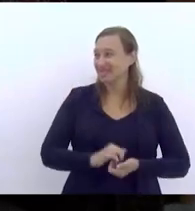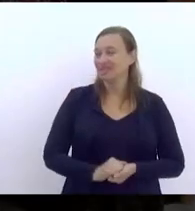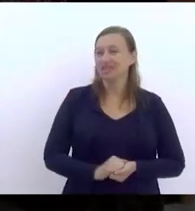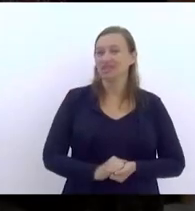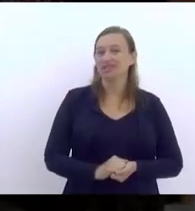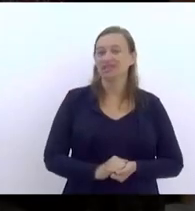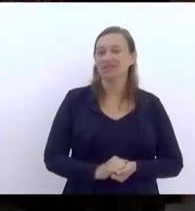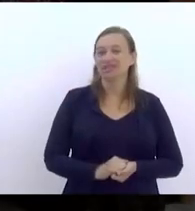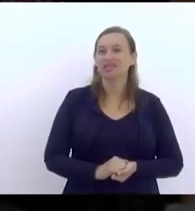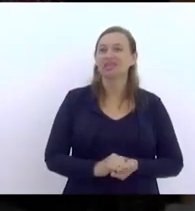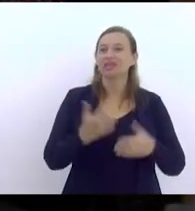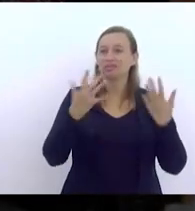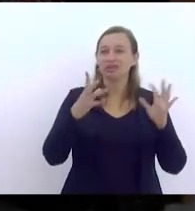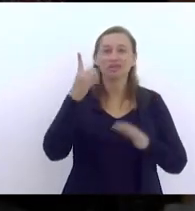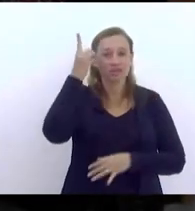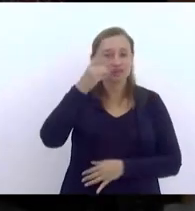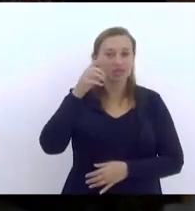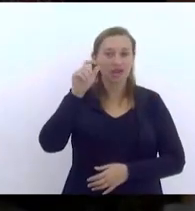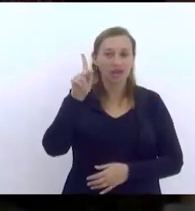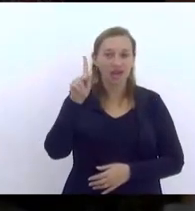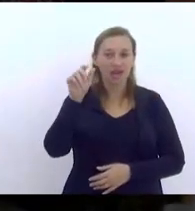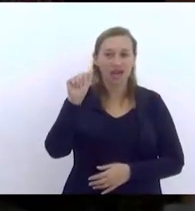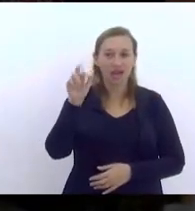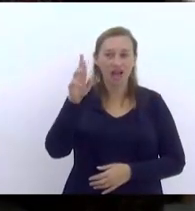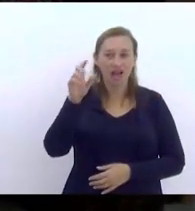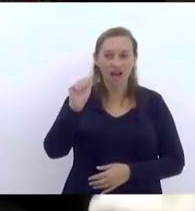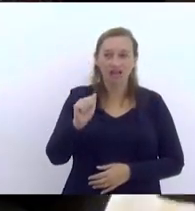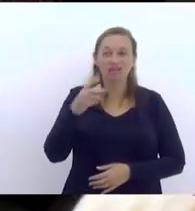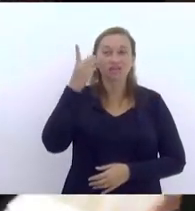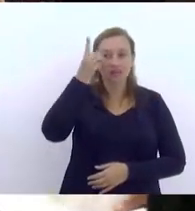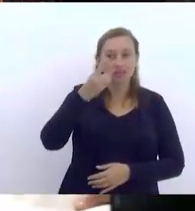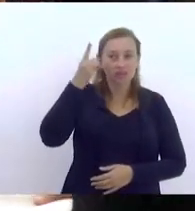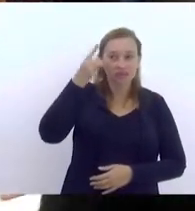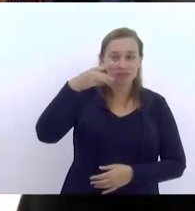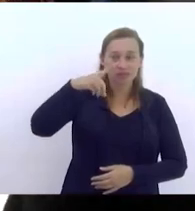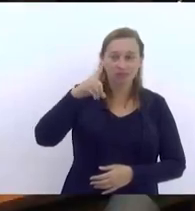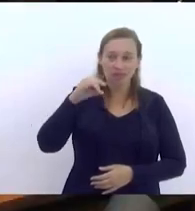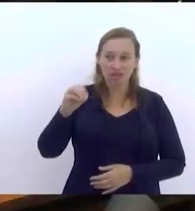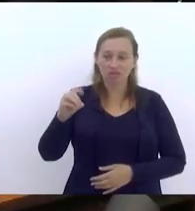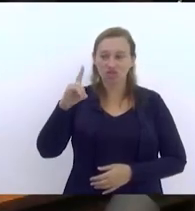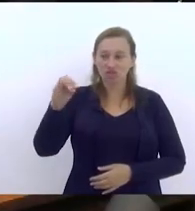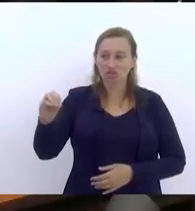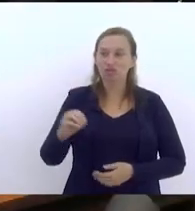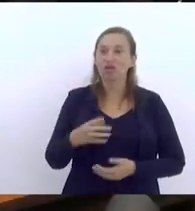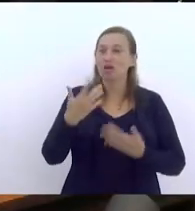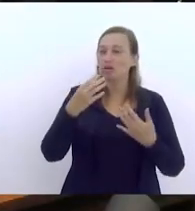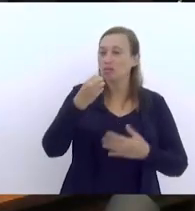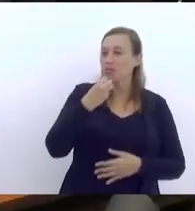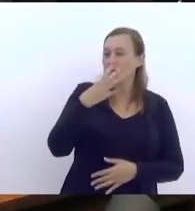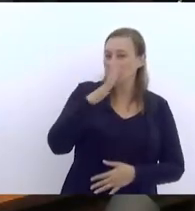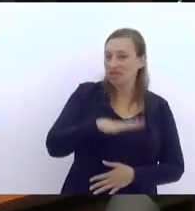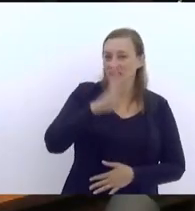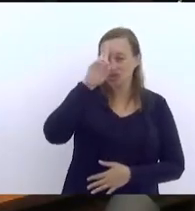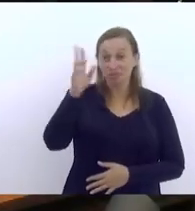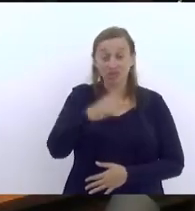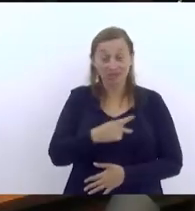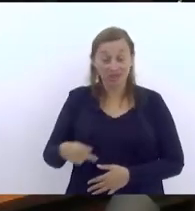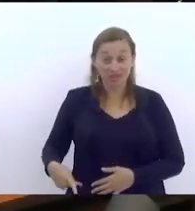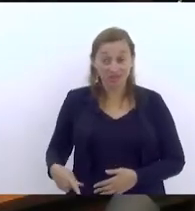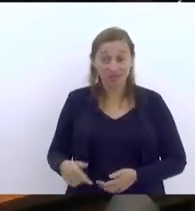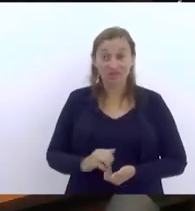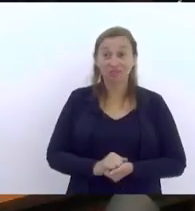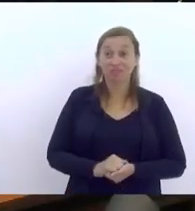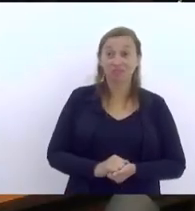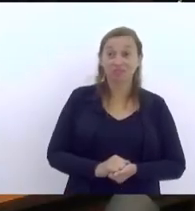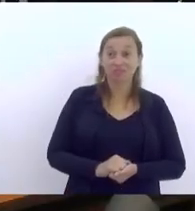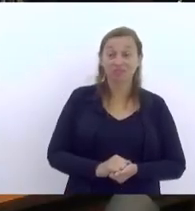Muito obrigado. Parabéns, deputada Carla. Deputado Marcelo do Seu Dino. Boa tarde, Marcelo, senhor presidente. Marcelo Dino, aliás.